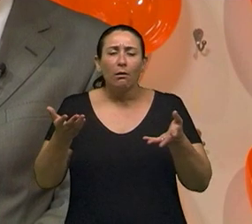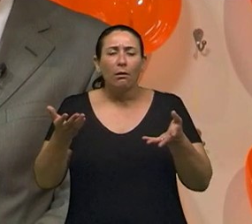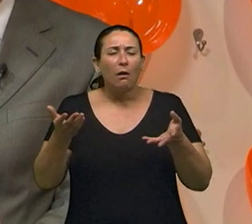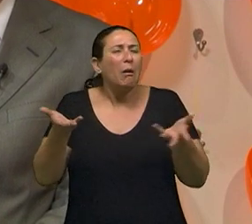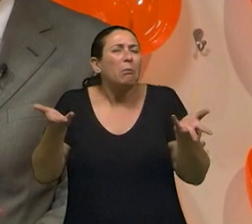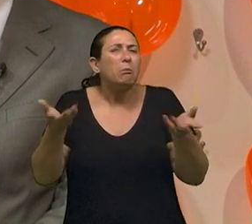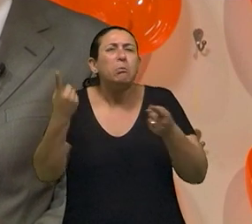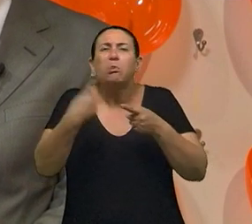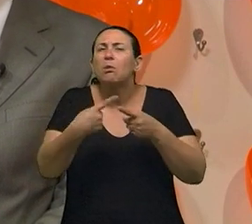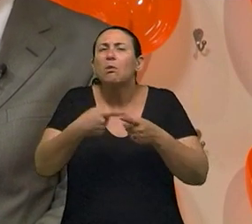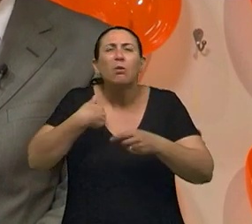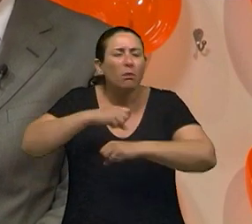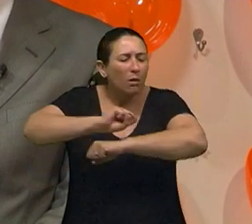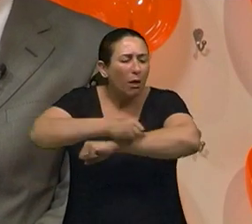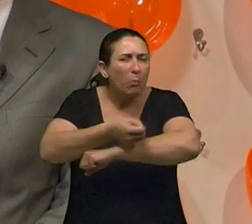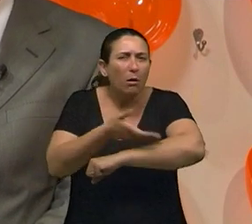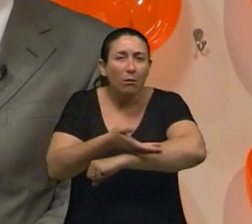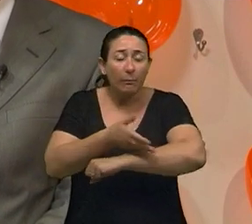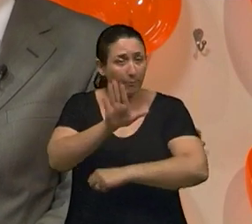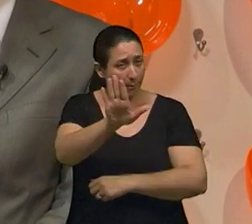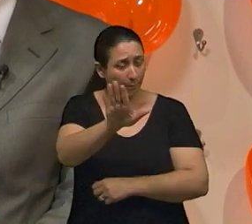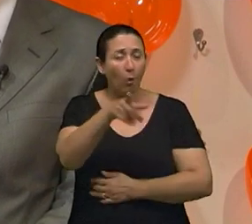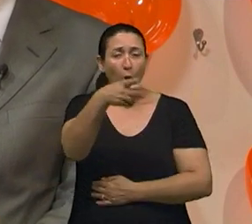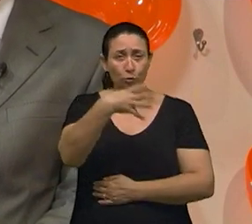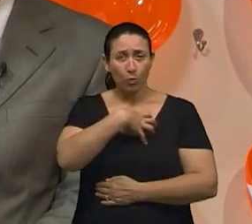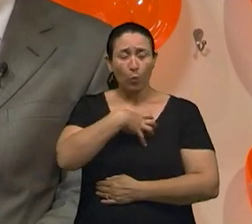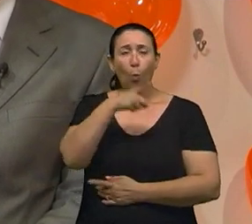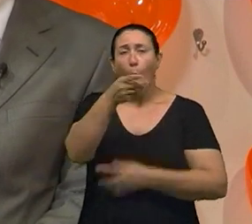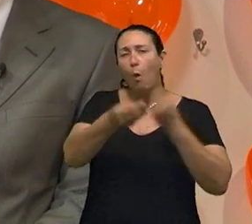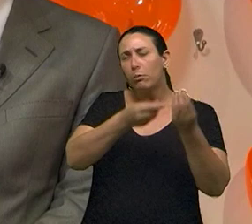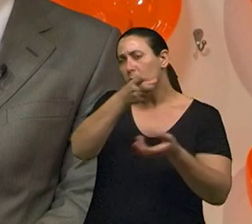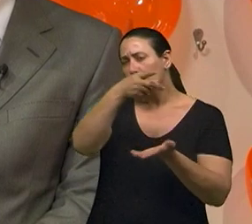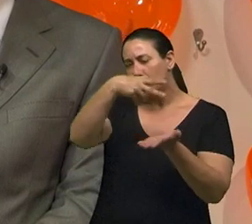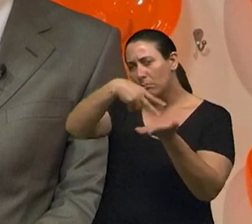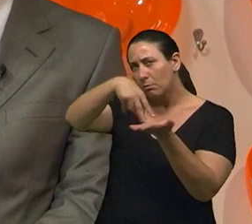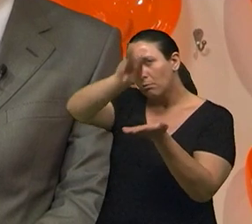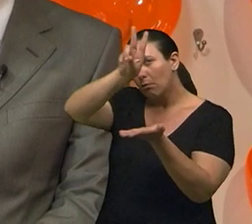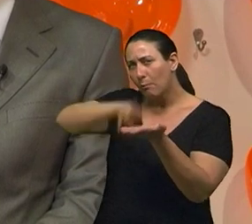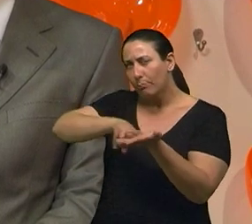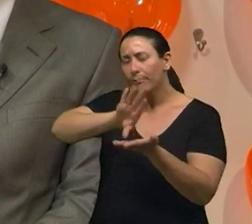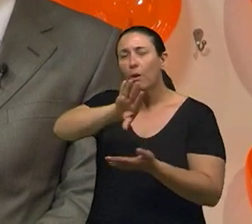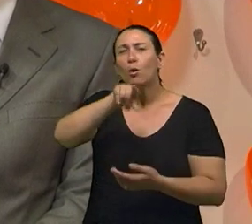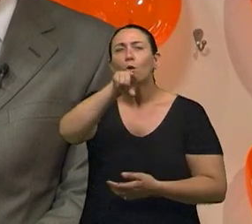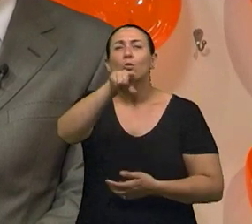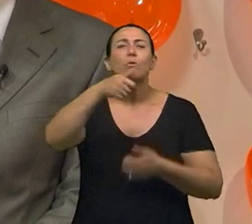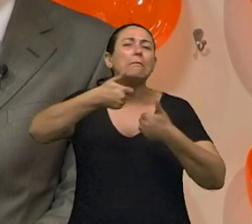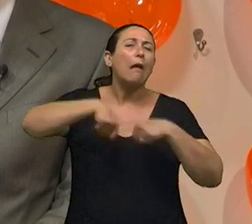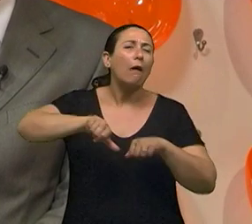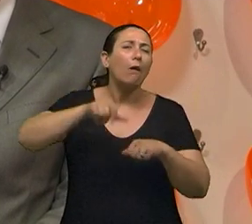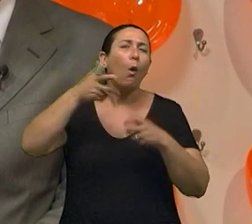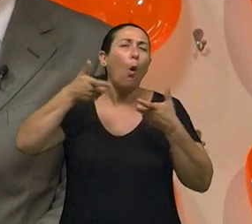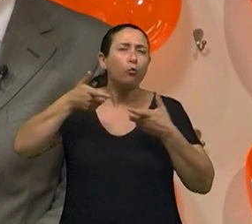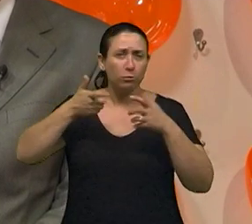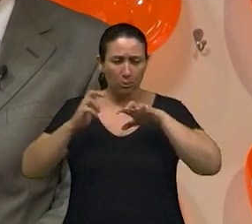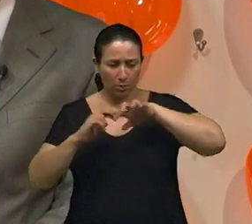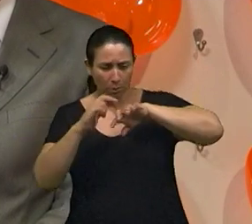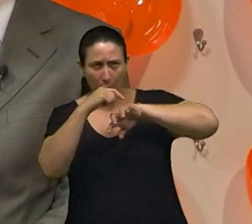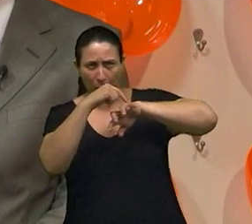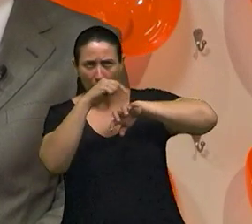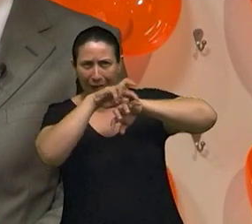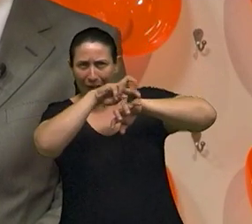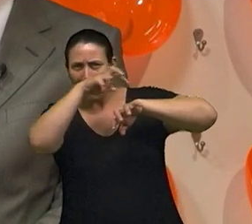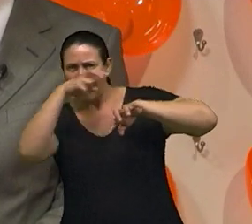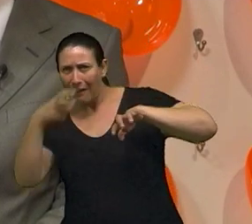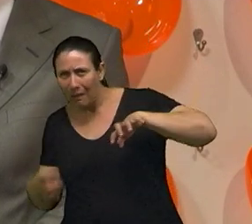o contexto né a maneira que a pessoa caiu né a que altura que ela estava que maneira foi o impulso pra